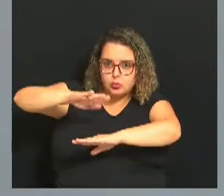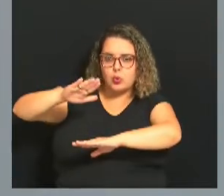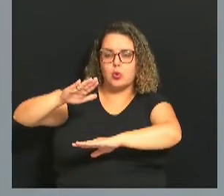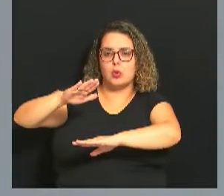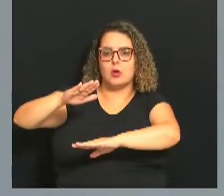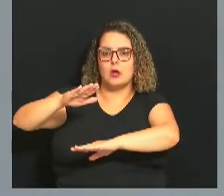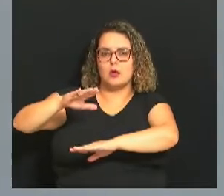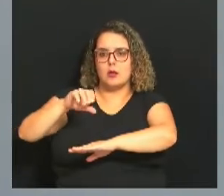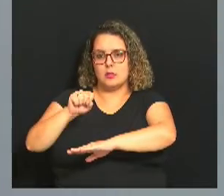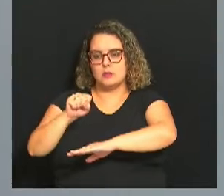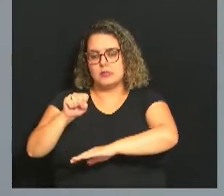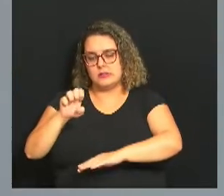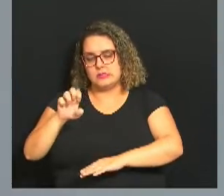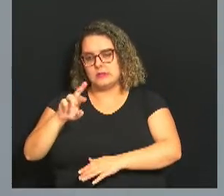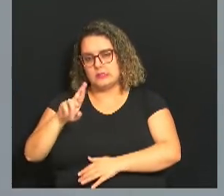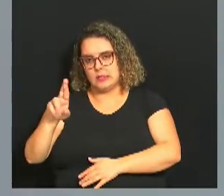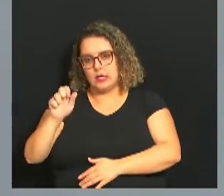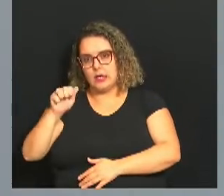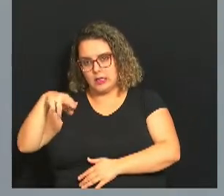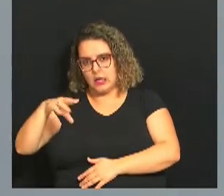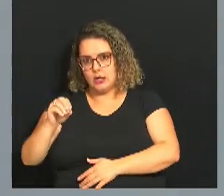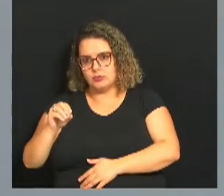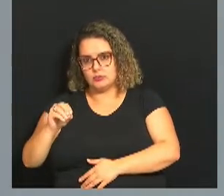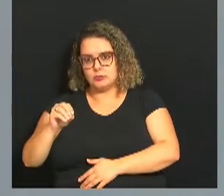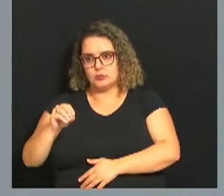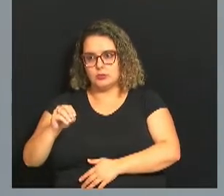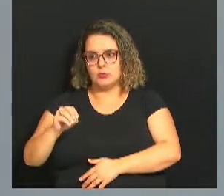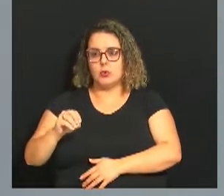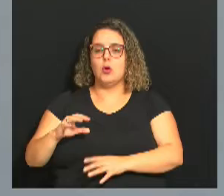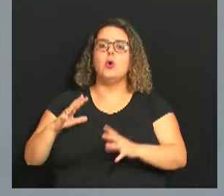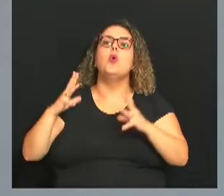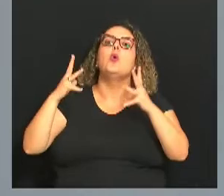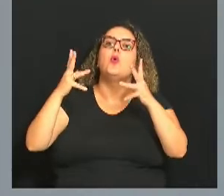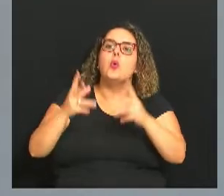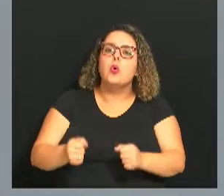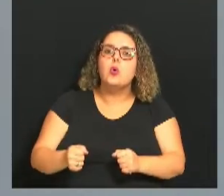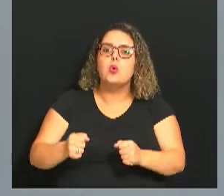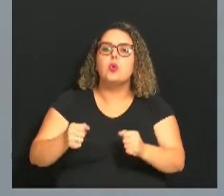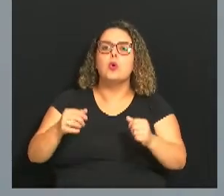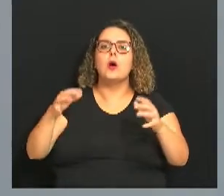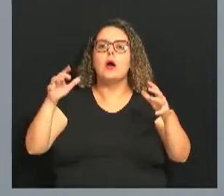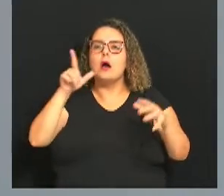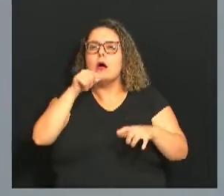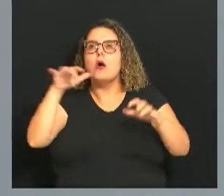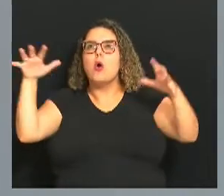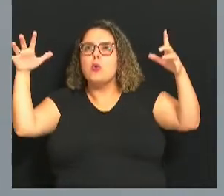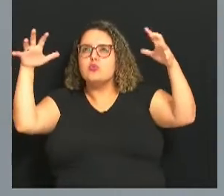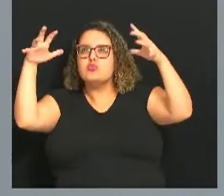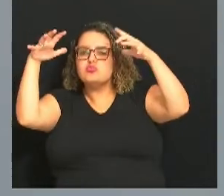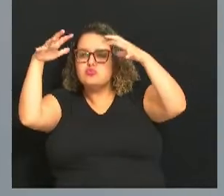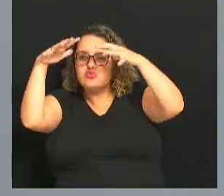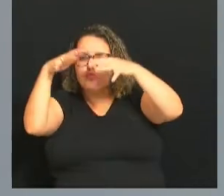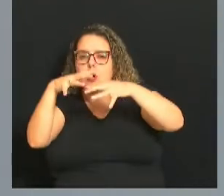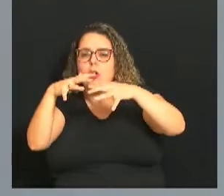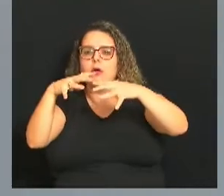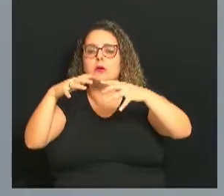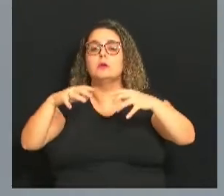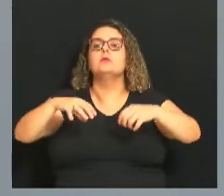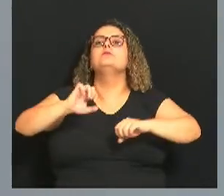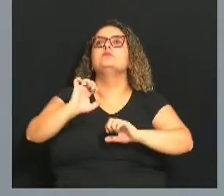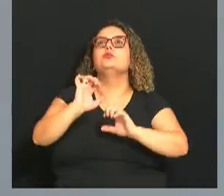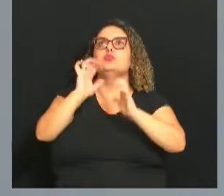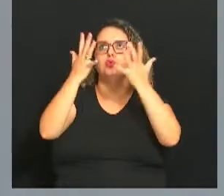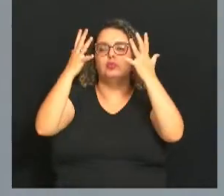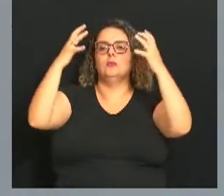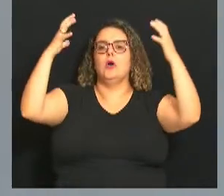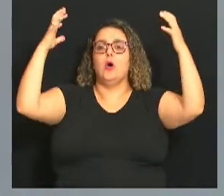a própria vinda da umidade da Amazônia encontrando com a umidade do oceano, tem condições de formar esses eventos de chuva. O que